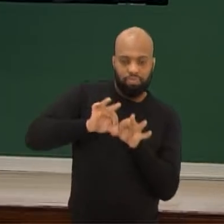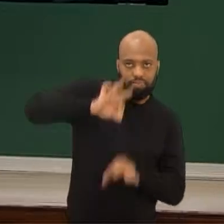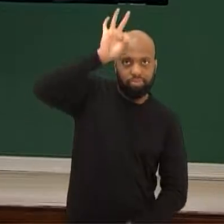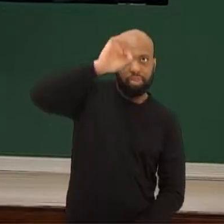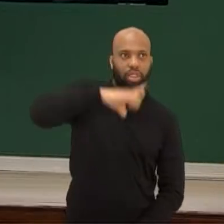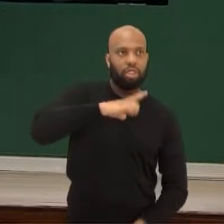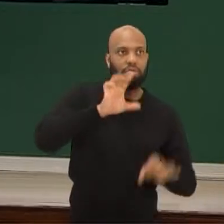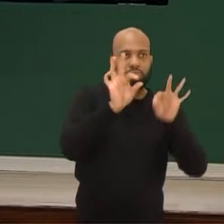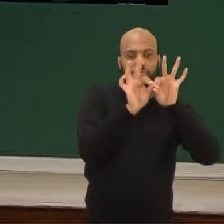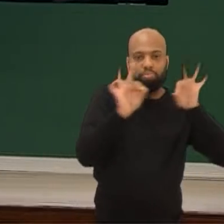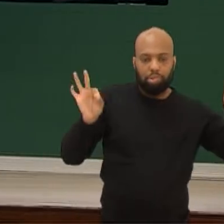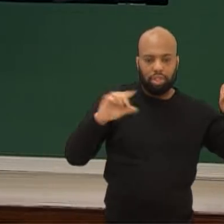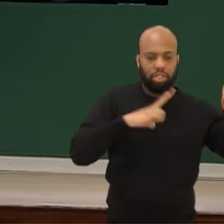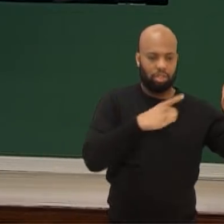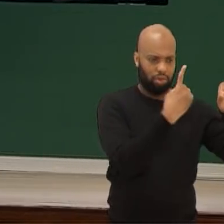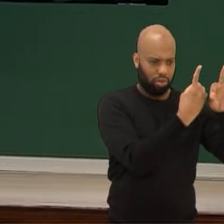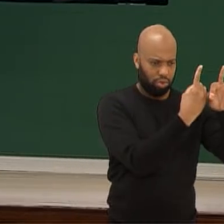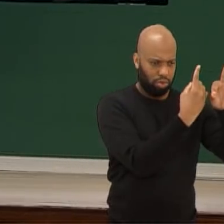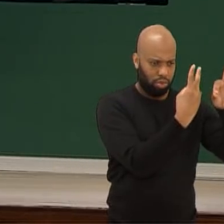ele tem